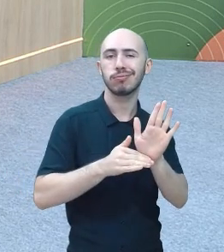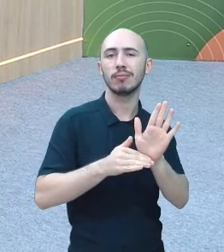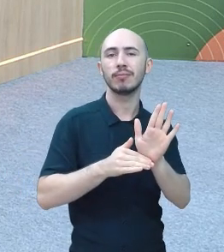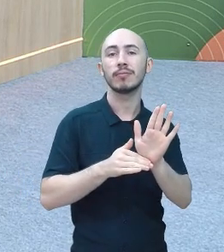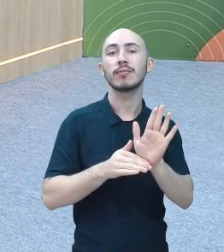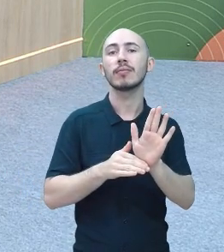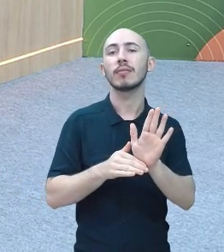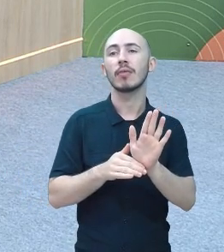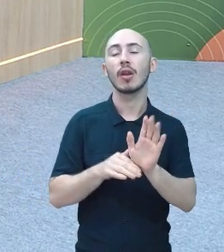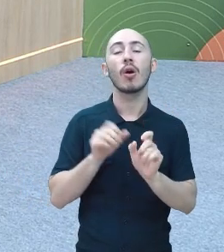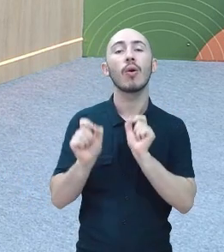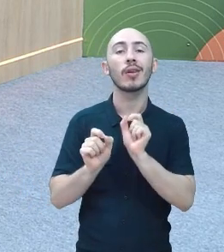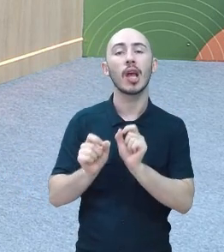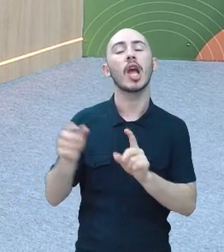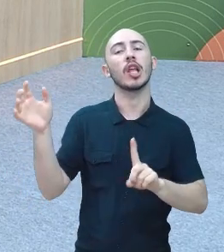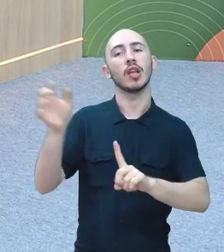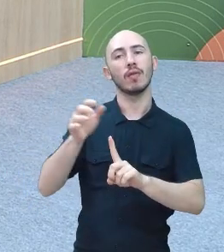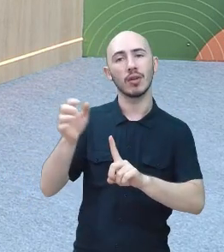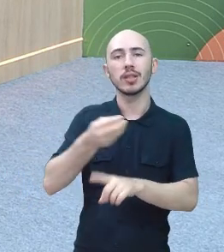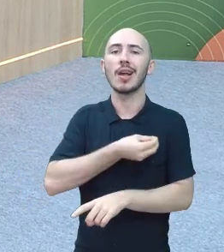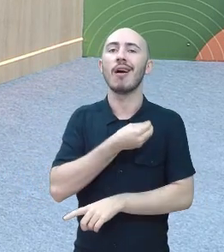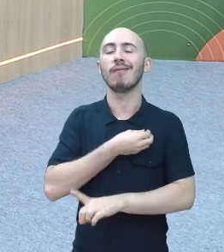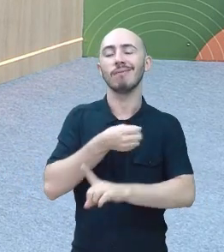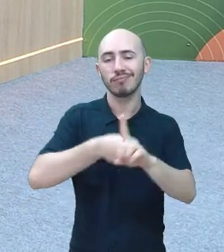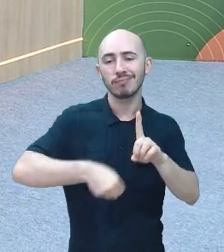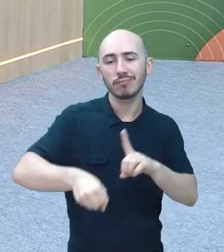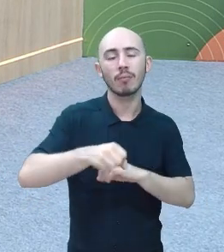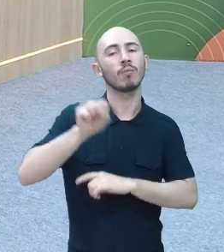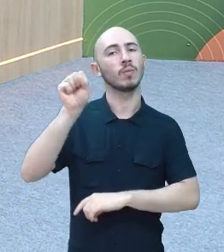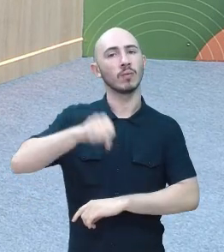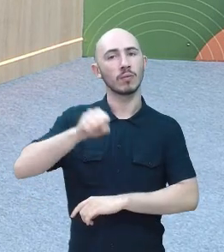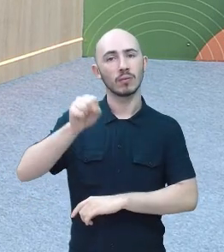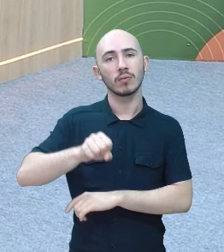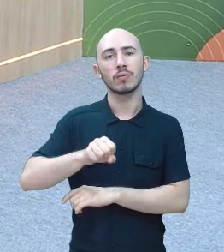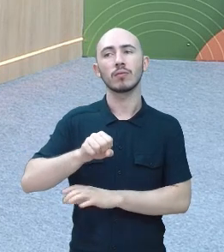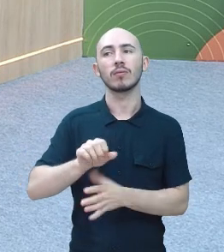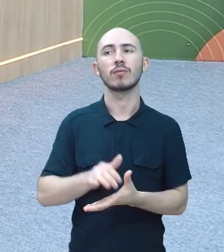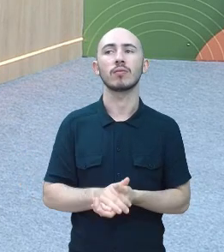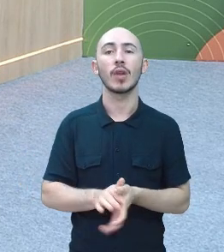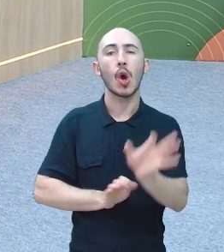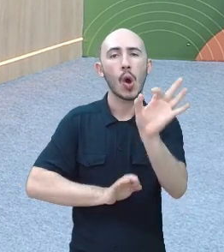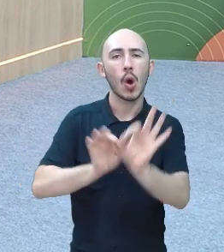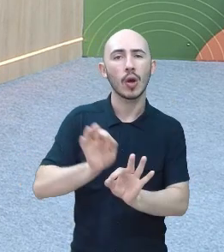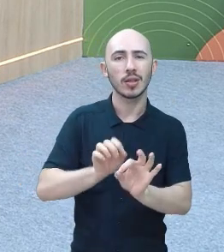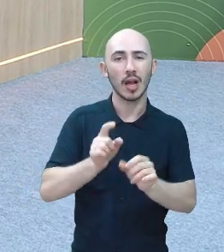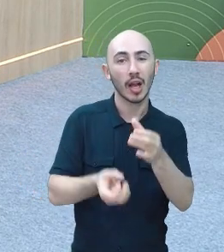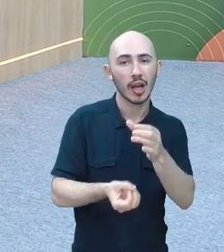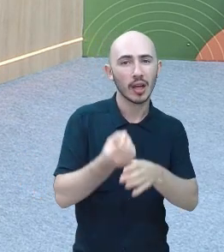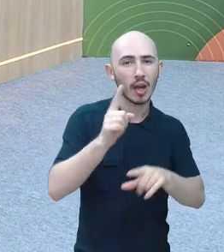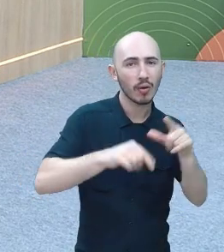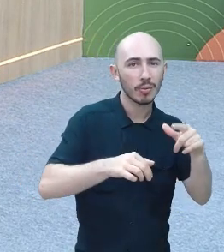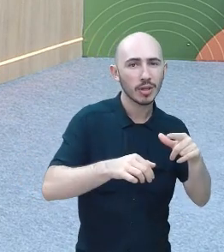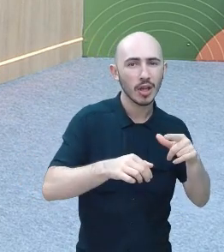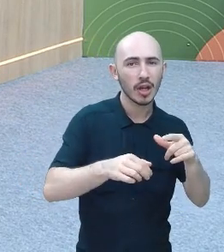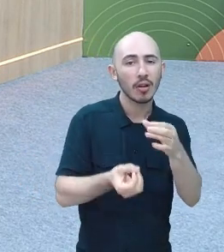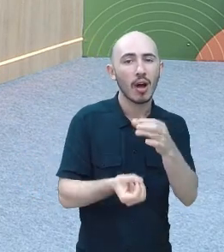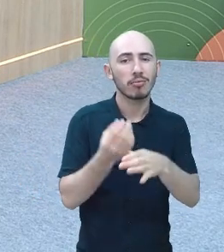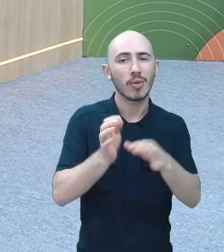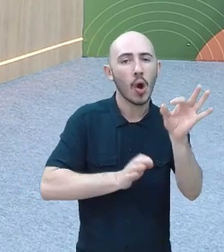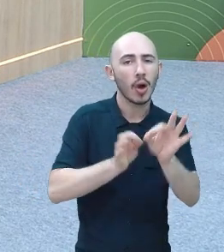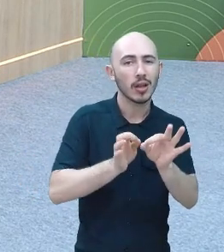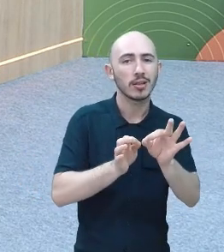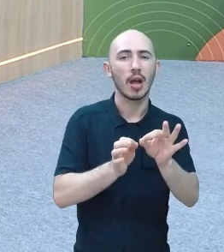manuais, eles influenciam a nossa vida em sociedade muito mais do que apenas para montar um objeto. Ele já ditou como seria o